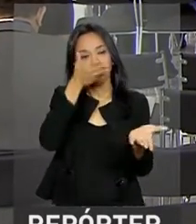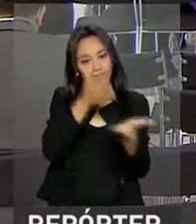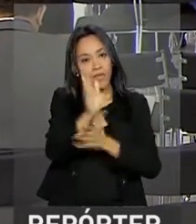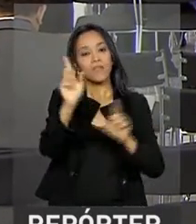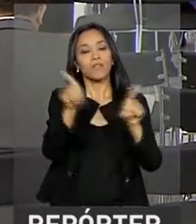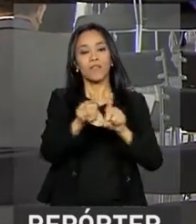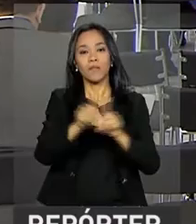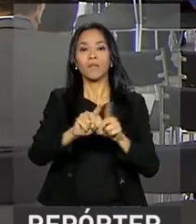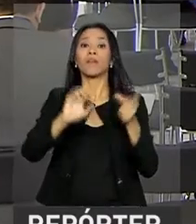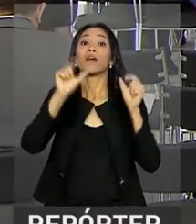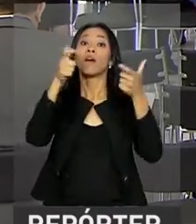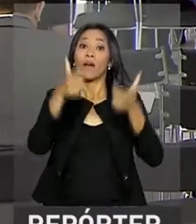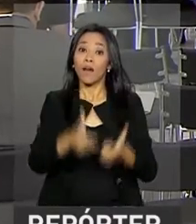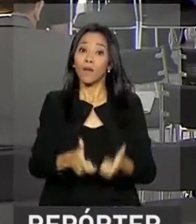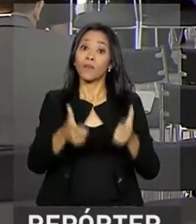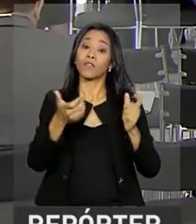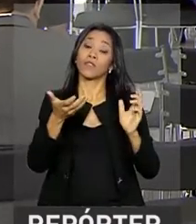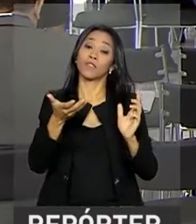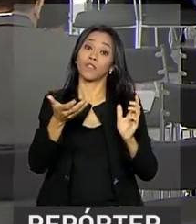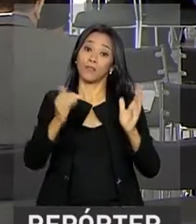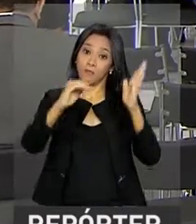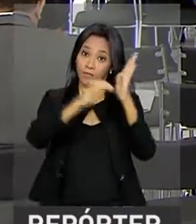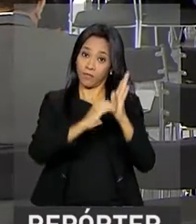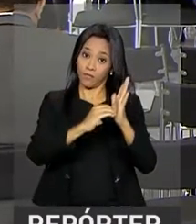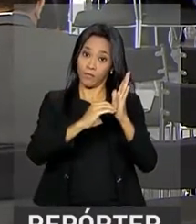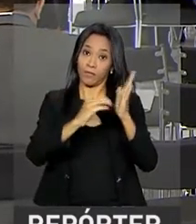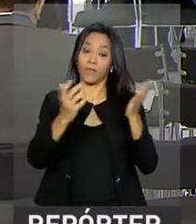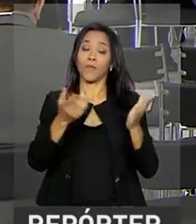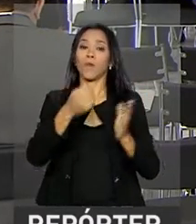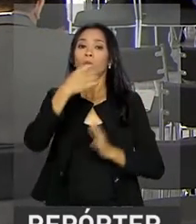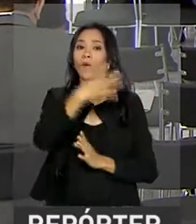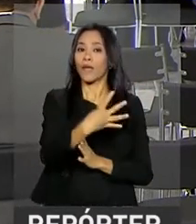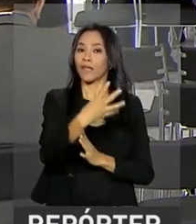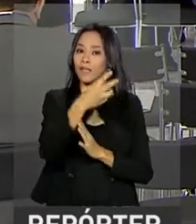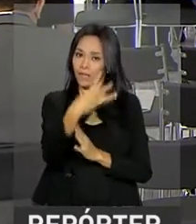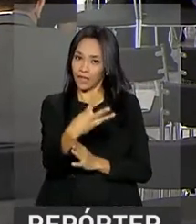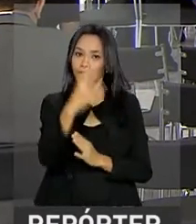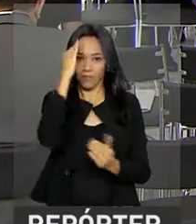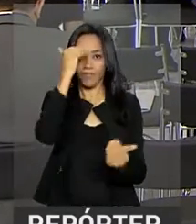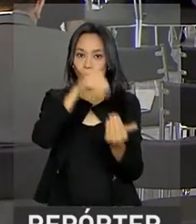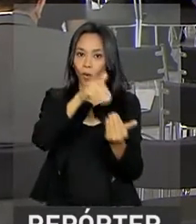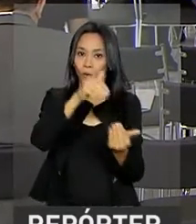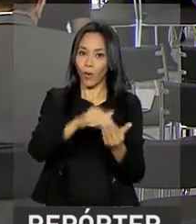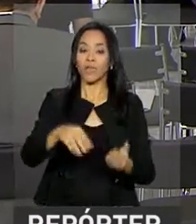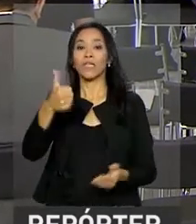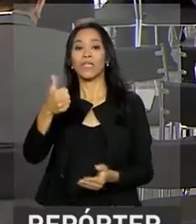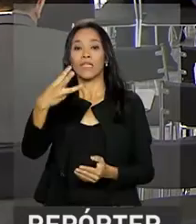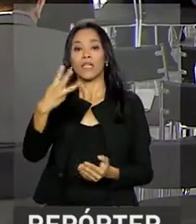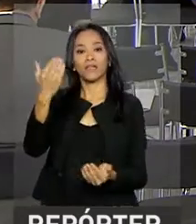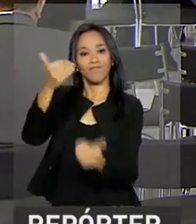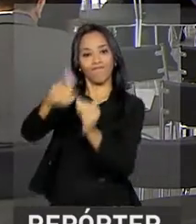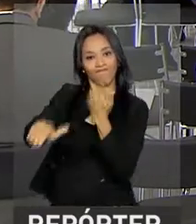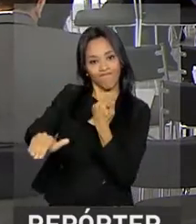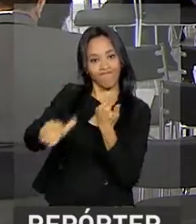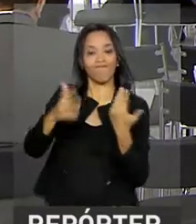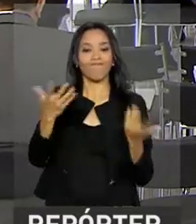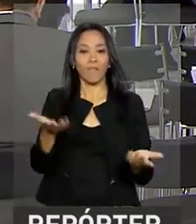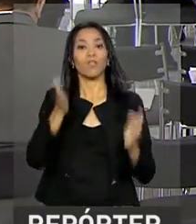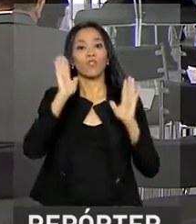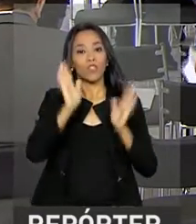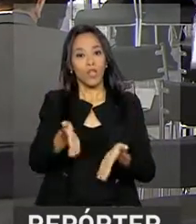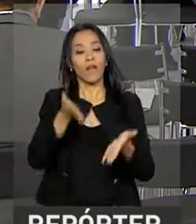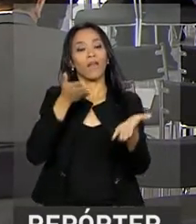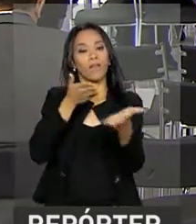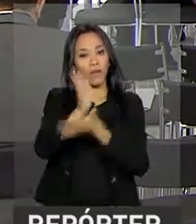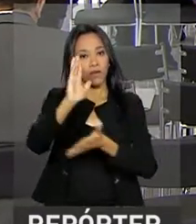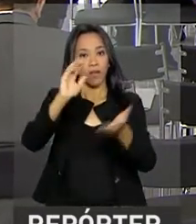no plenário do Senado Federal, por 43 votos a favor e 13 contra. Bom, aprovada no